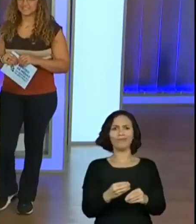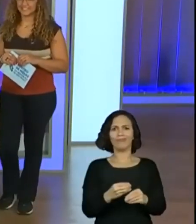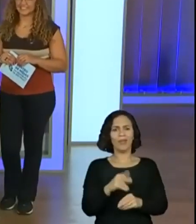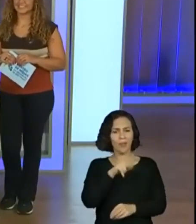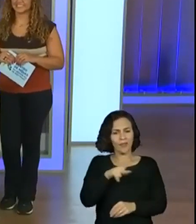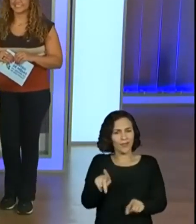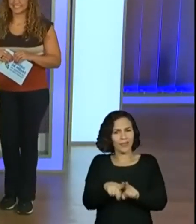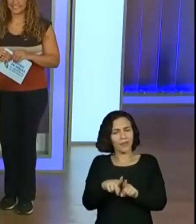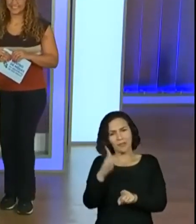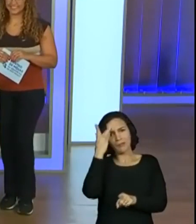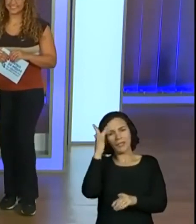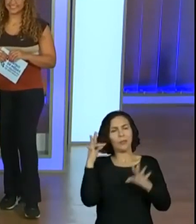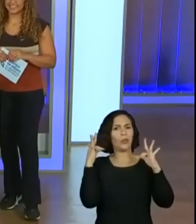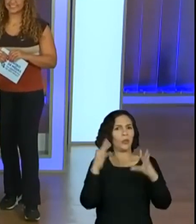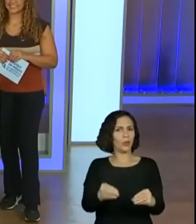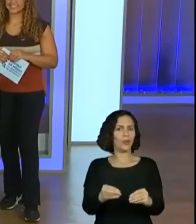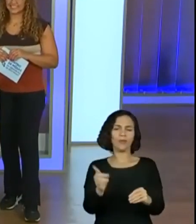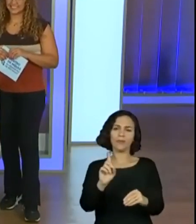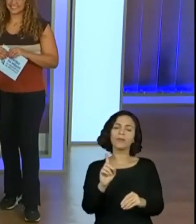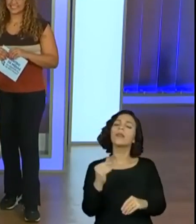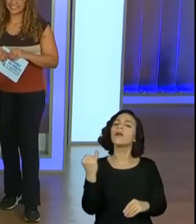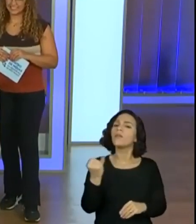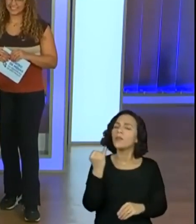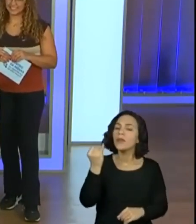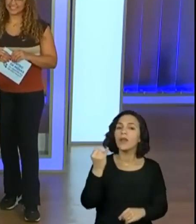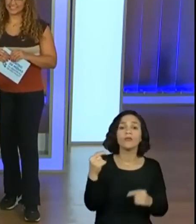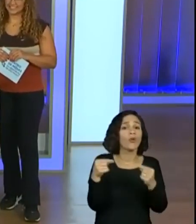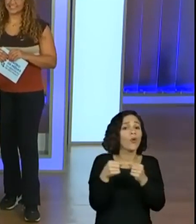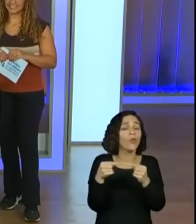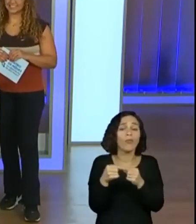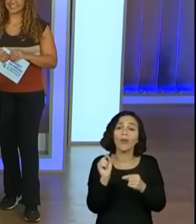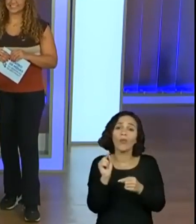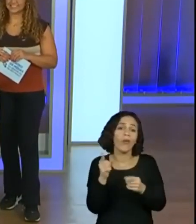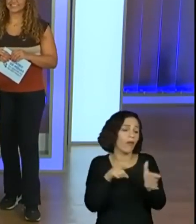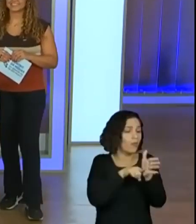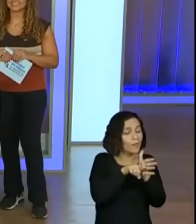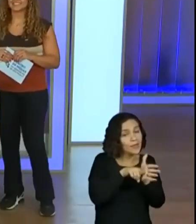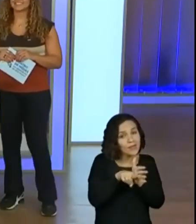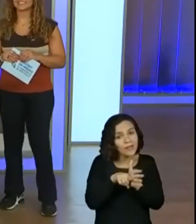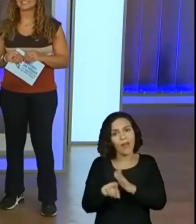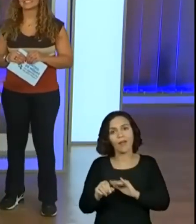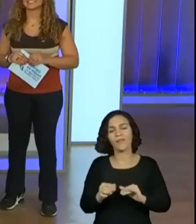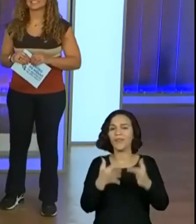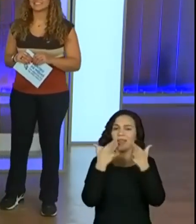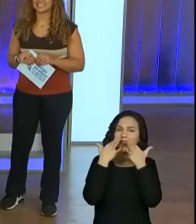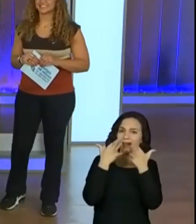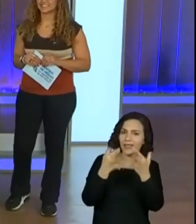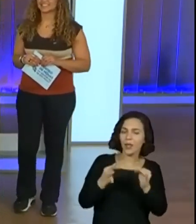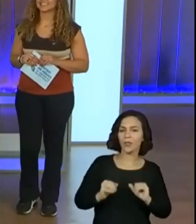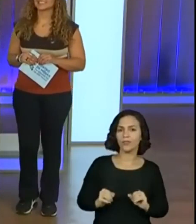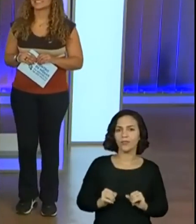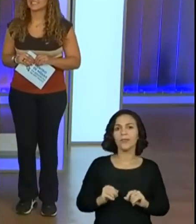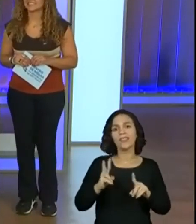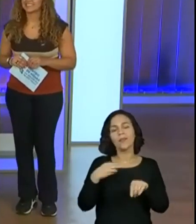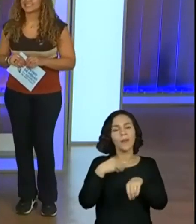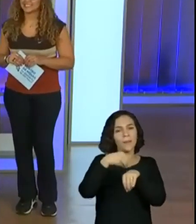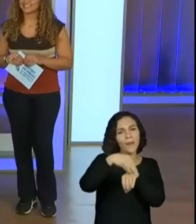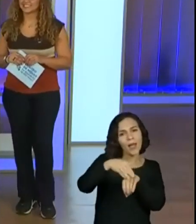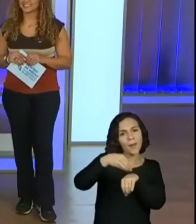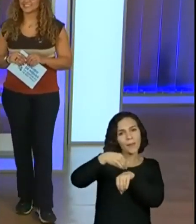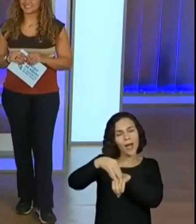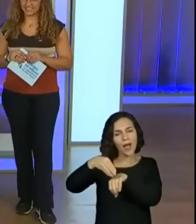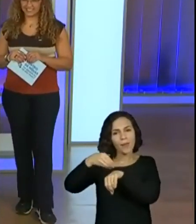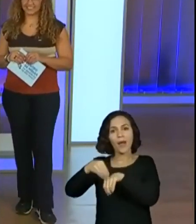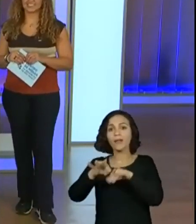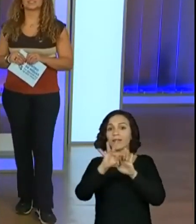nos ajudar. Faz parte pesquisar, faz parte estar sempre atento. A gente já vem trazendo aí um monte de textos para, né? A gente